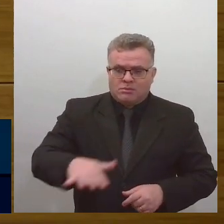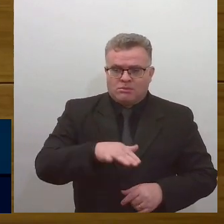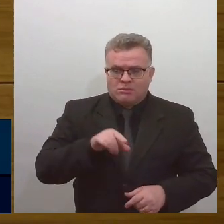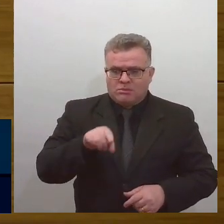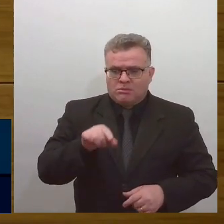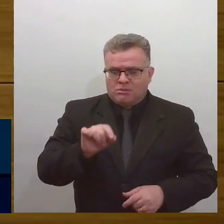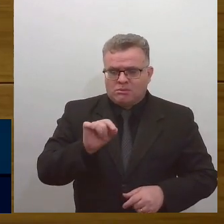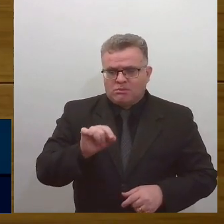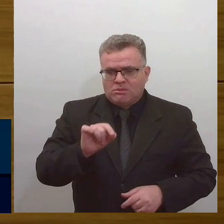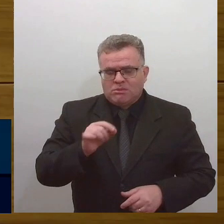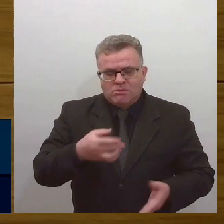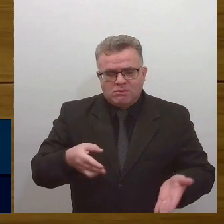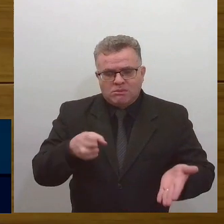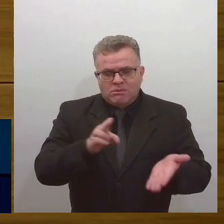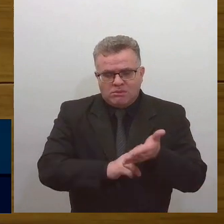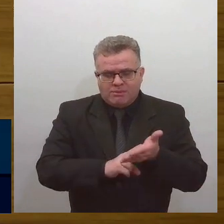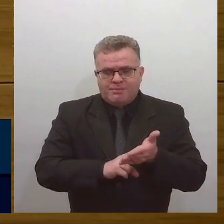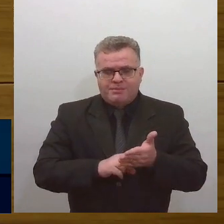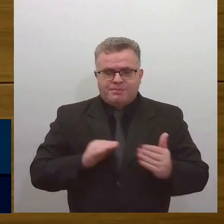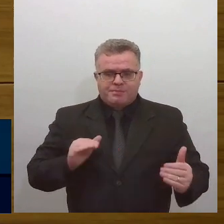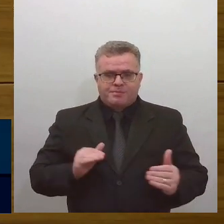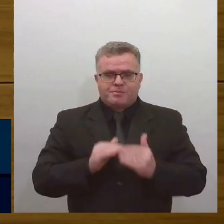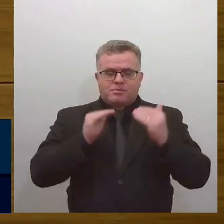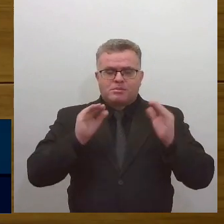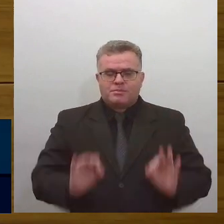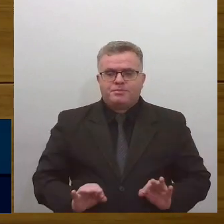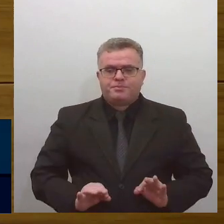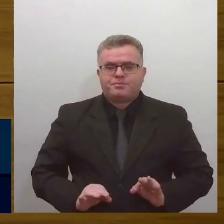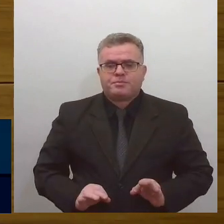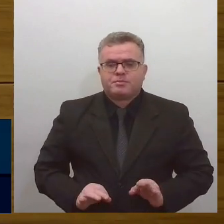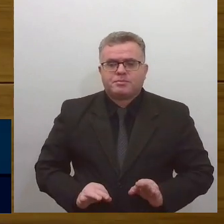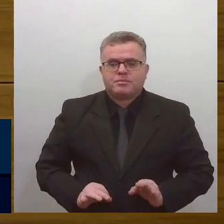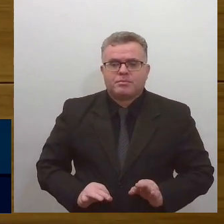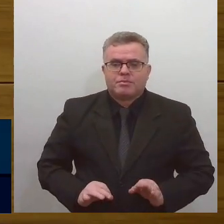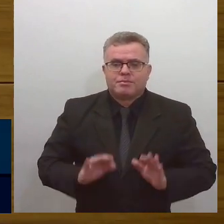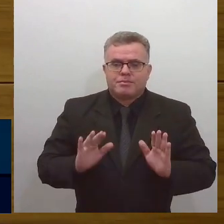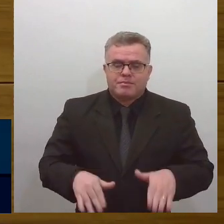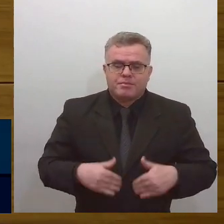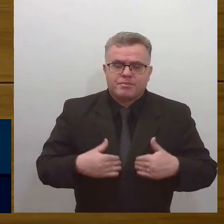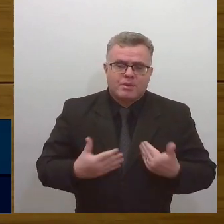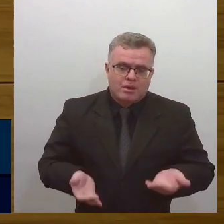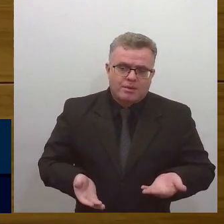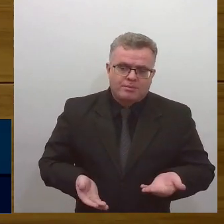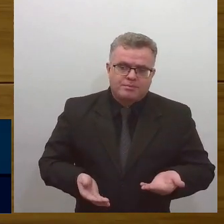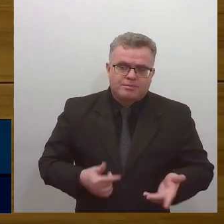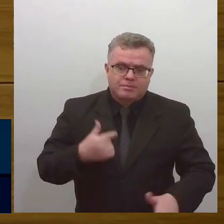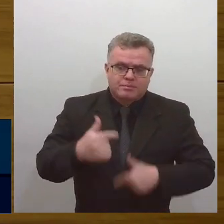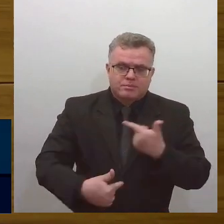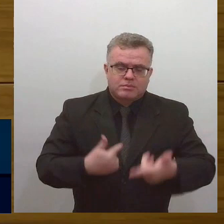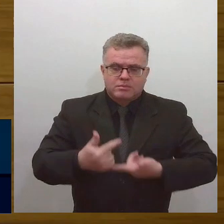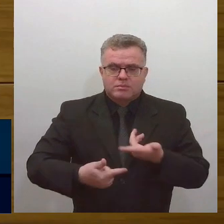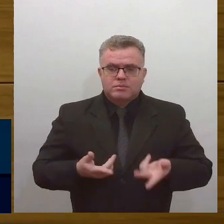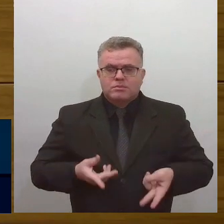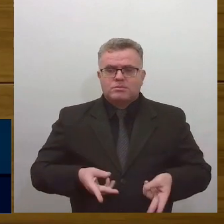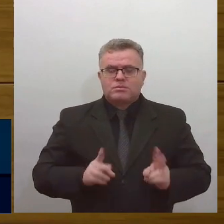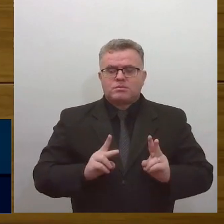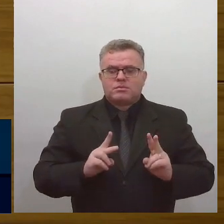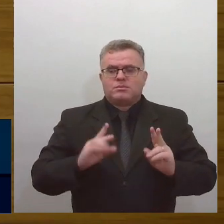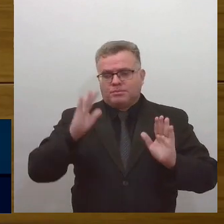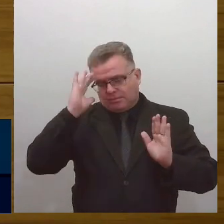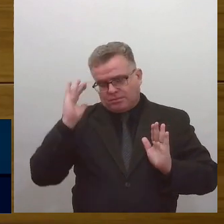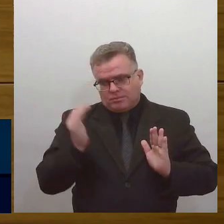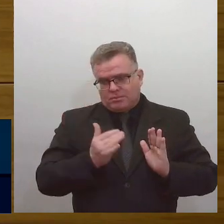fechamos o entendimento técnico sobre qual era o traçado traçado ele obedece ao mesmo traçado